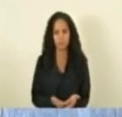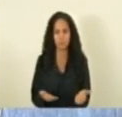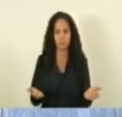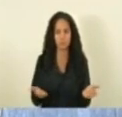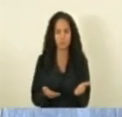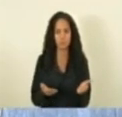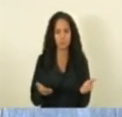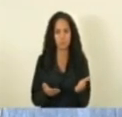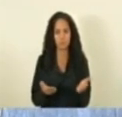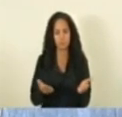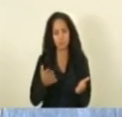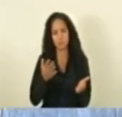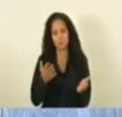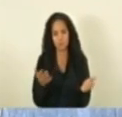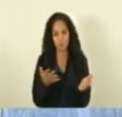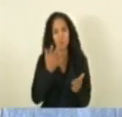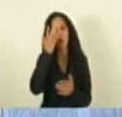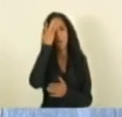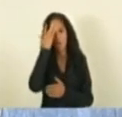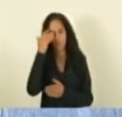e entra na sessão de amanhã.